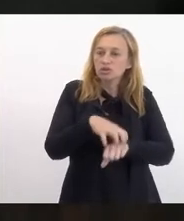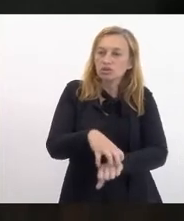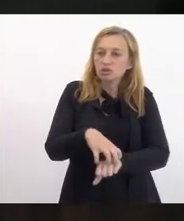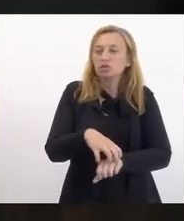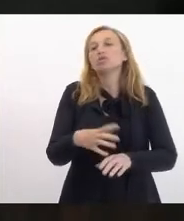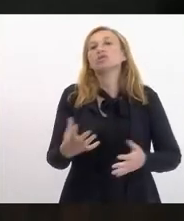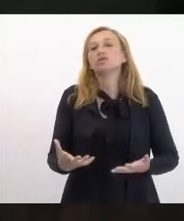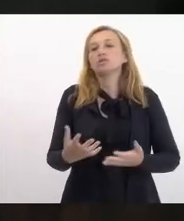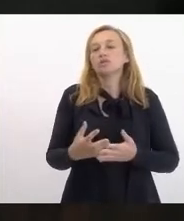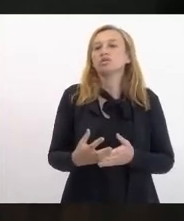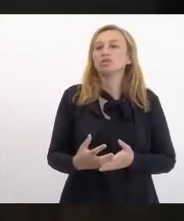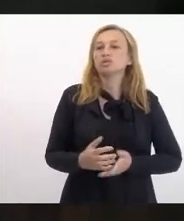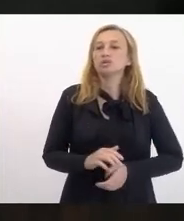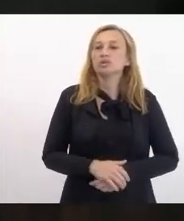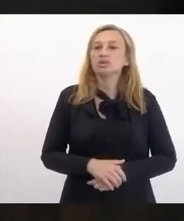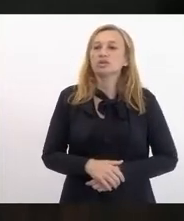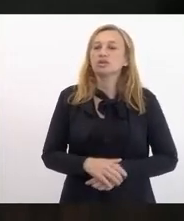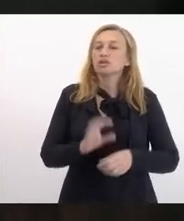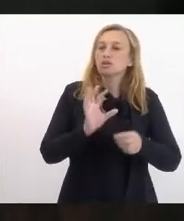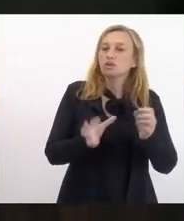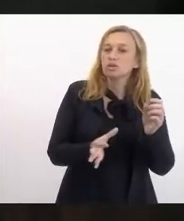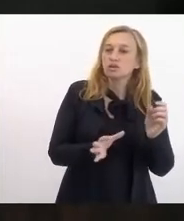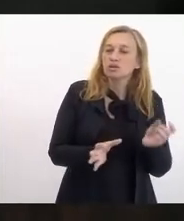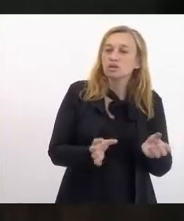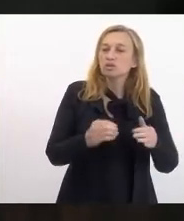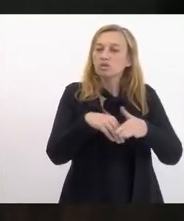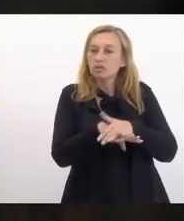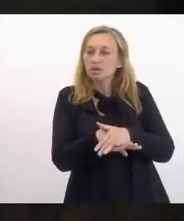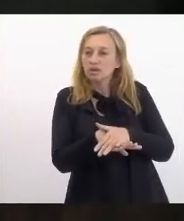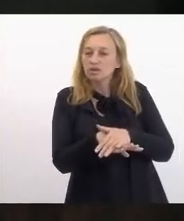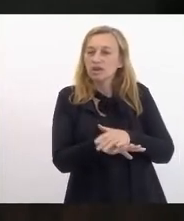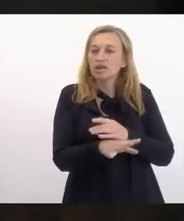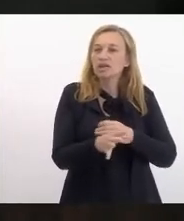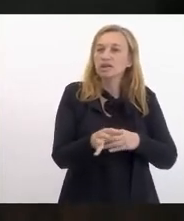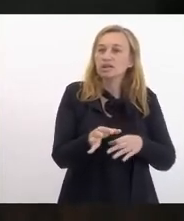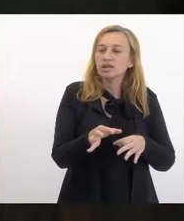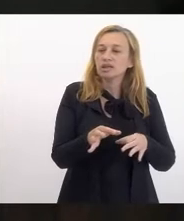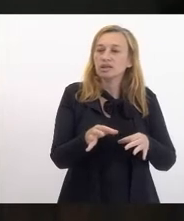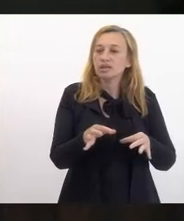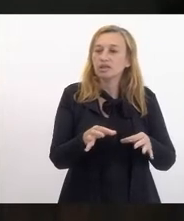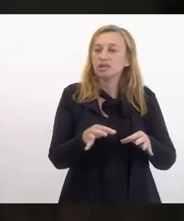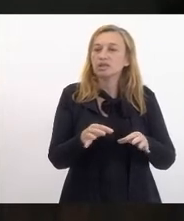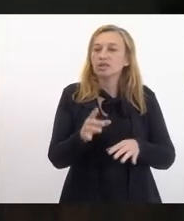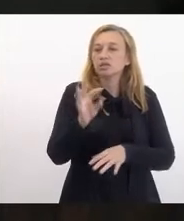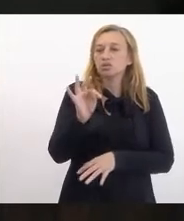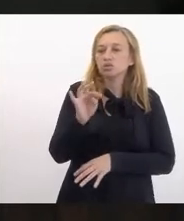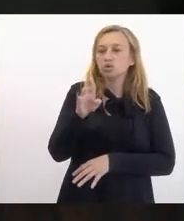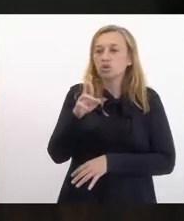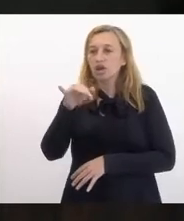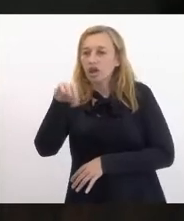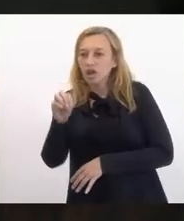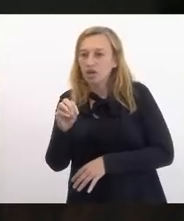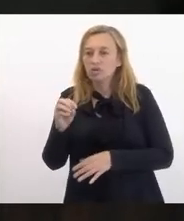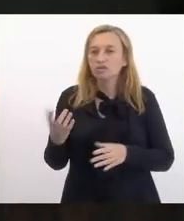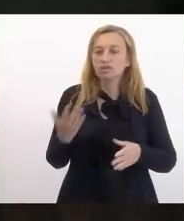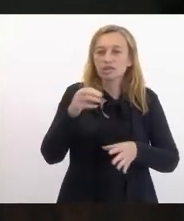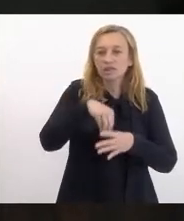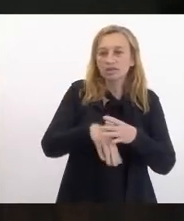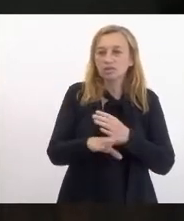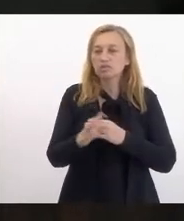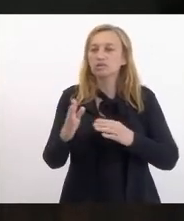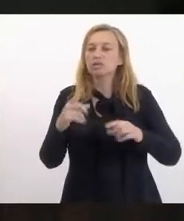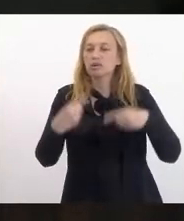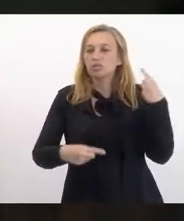transferência, aquisição, guarda, depósito, utilização e realização de torneio a serem observados dentro da política